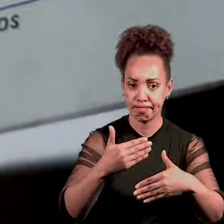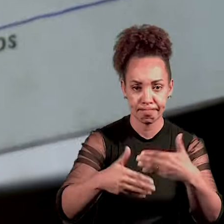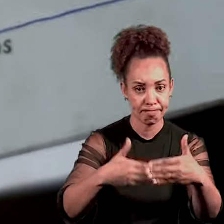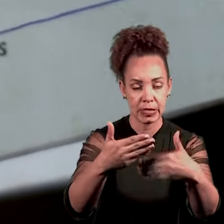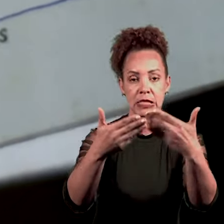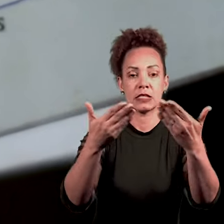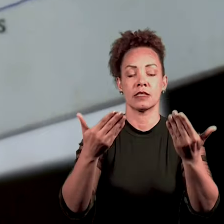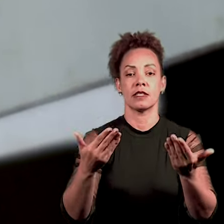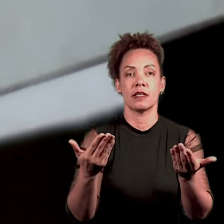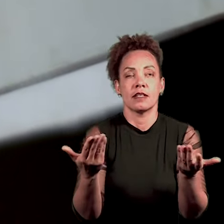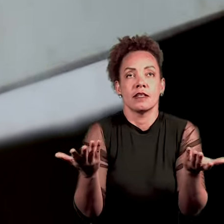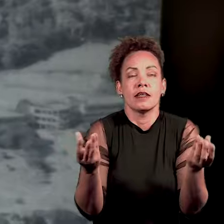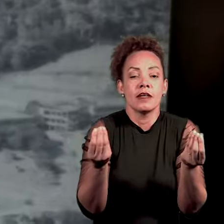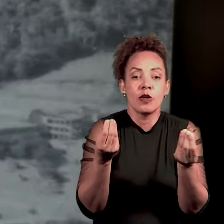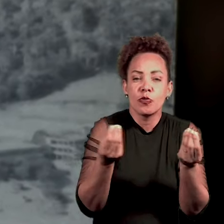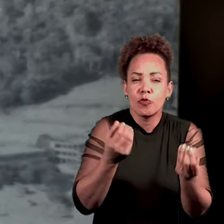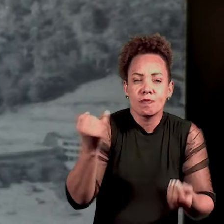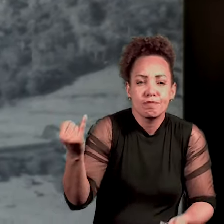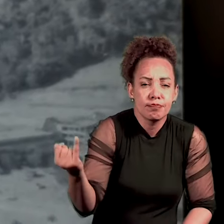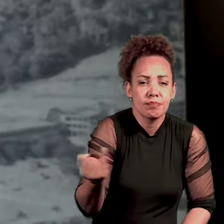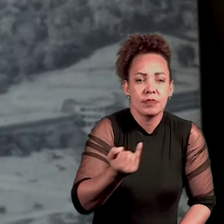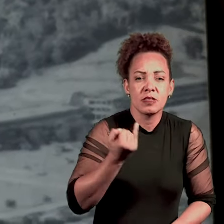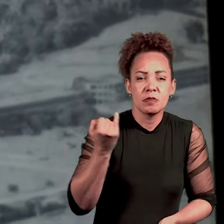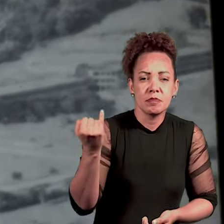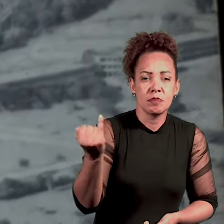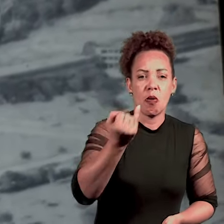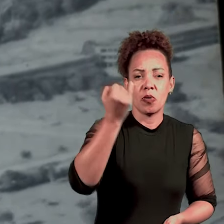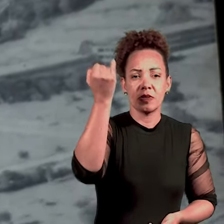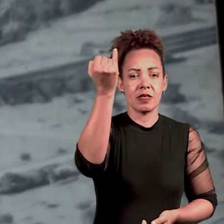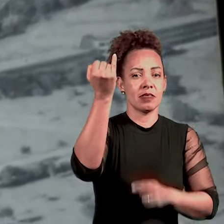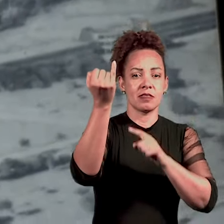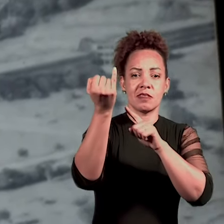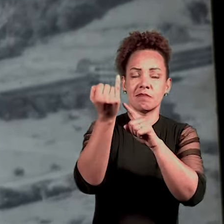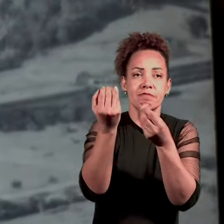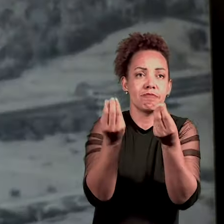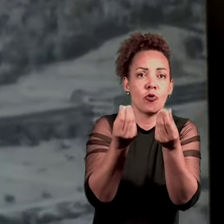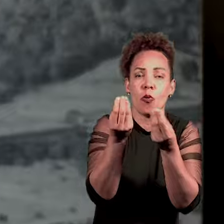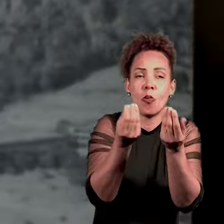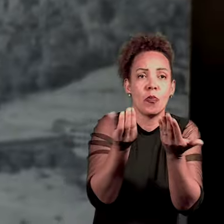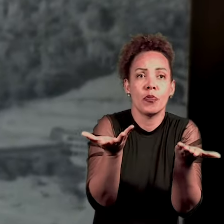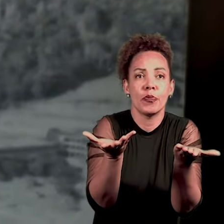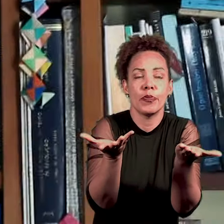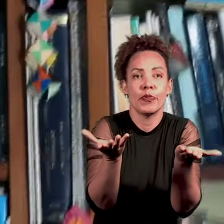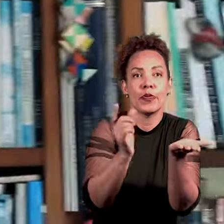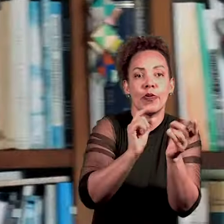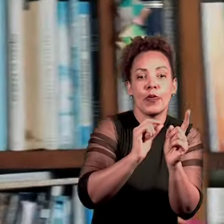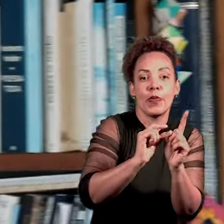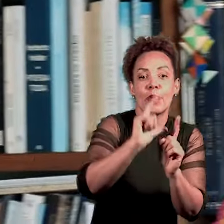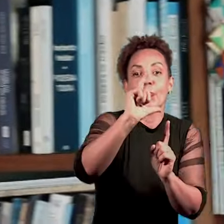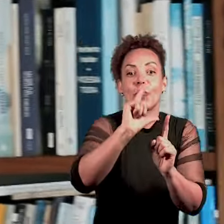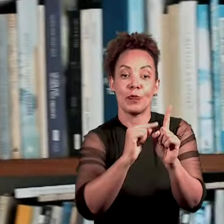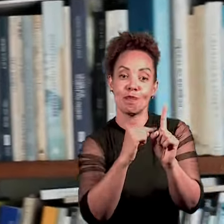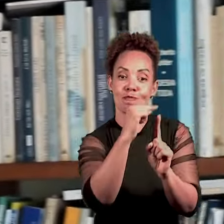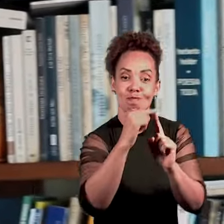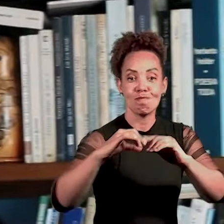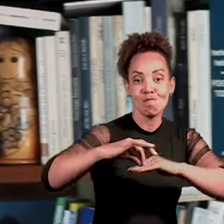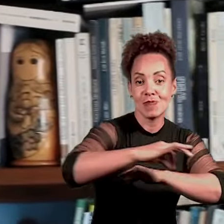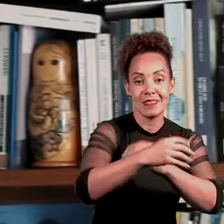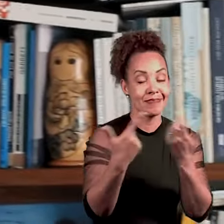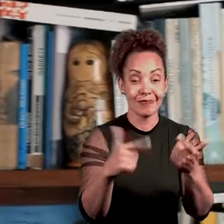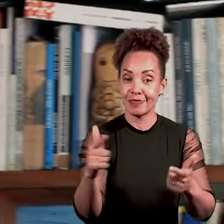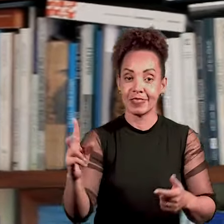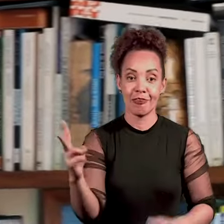A importância não tem valor, não tem como medir esse valor, né? A UESC fez parte da minha vida, a vida